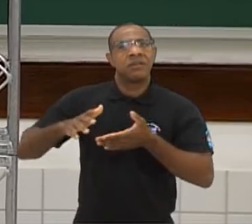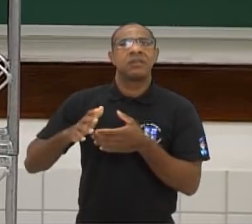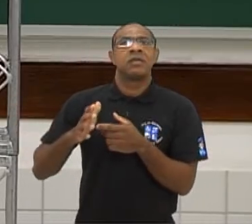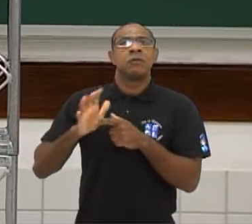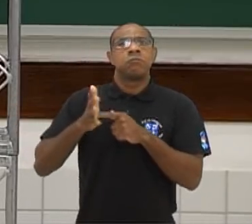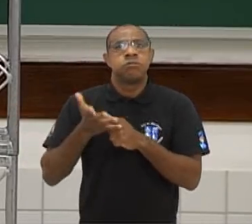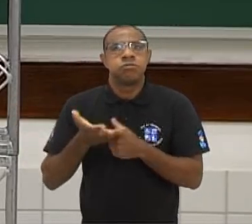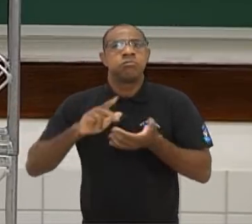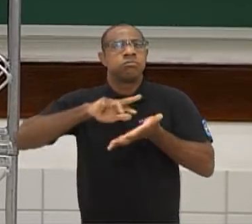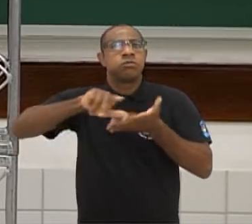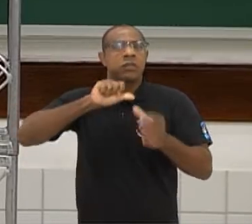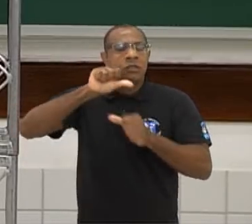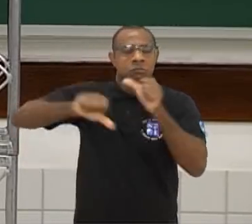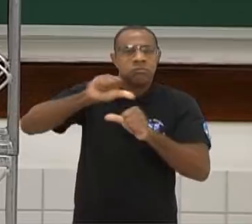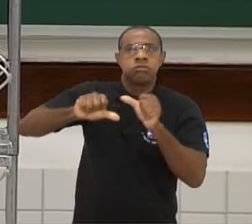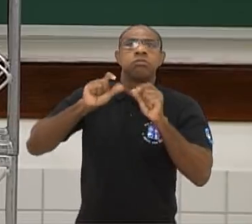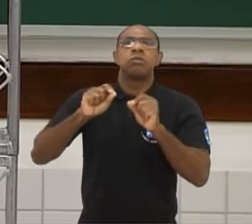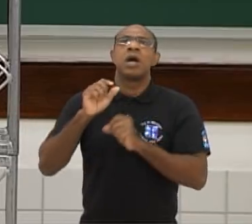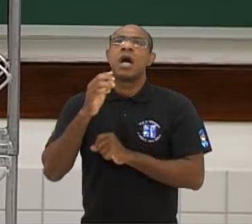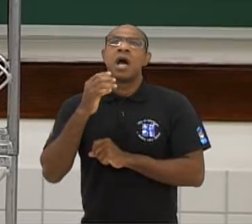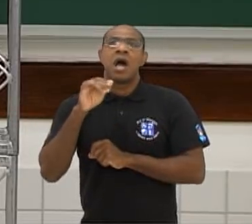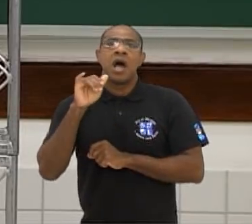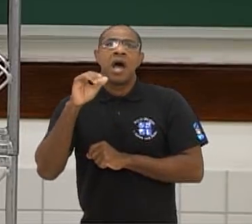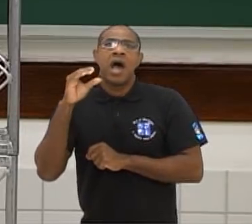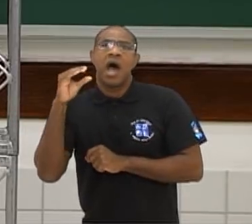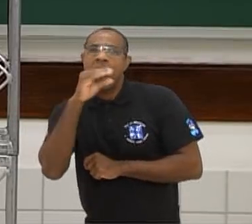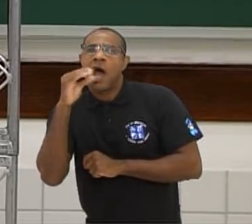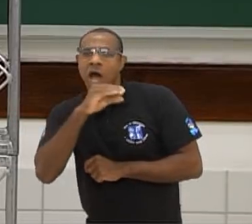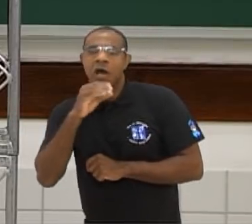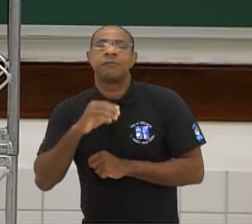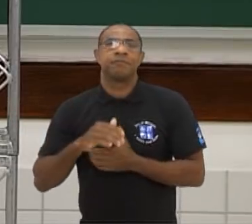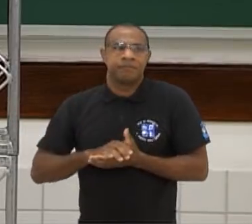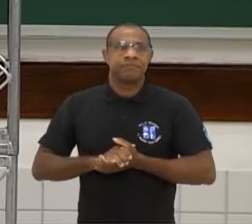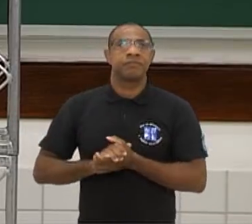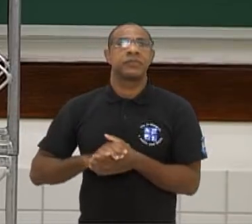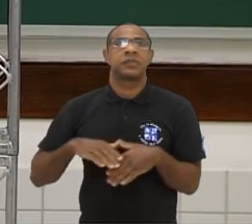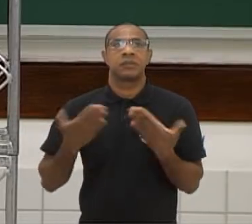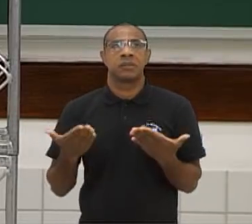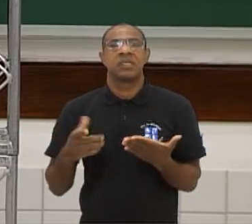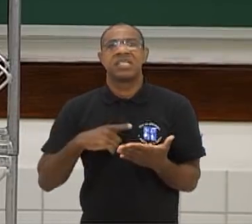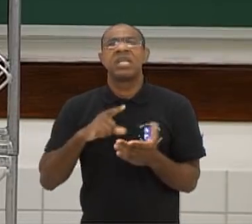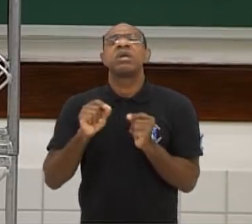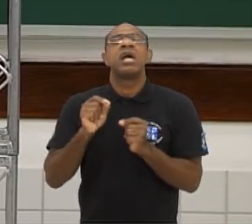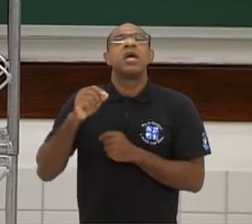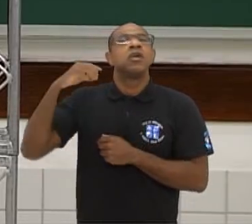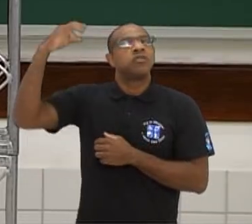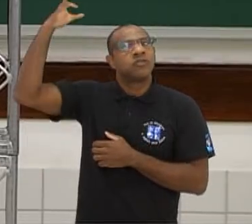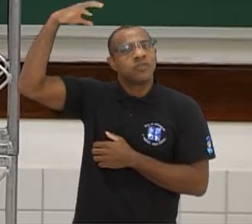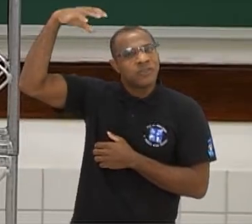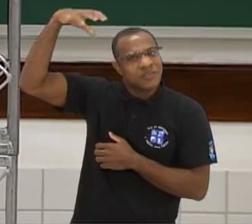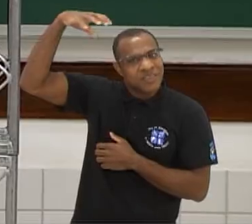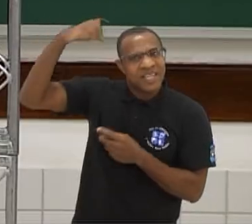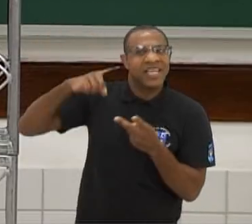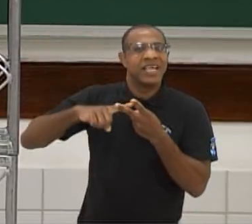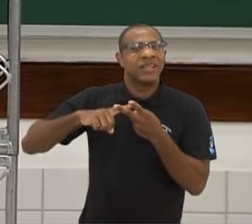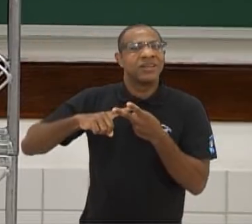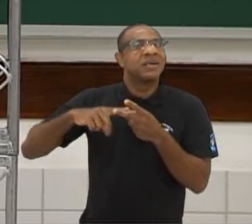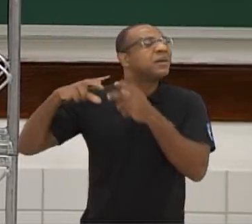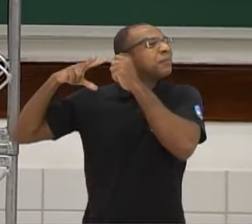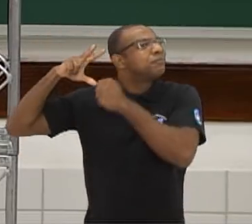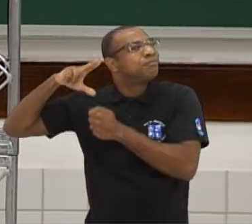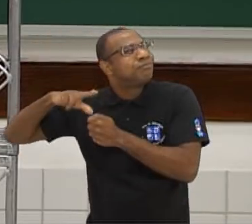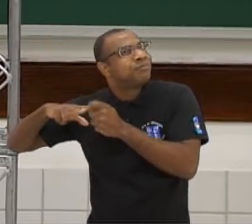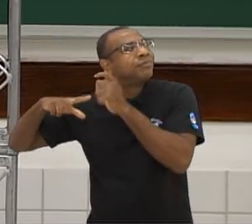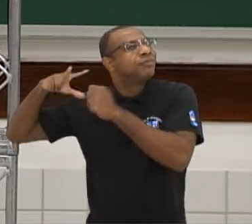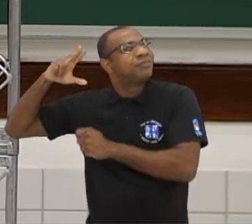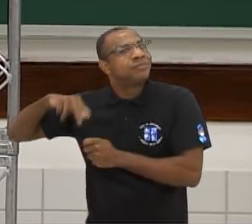de transformar a energia elétrica em energia térmica, em calor. Né? A gente tem o chuveiro, a chapinha de cabelo,